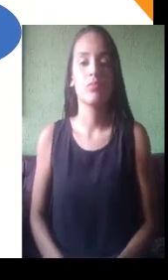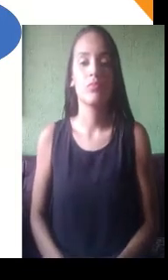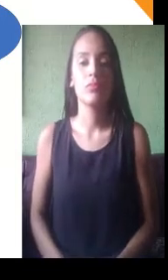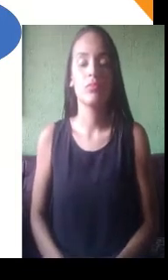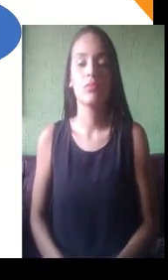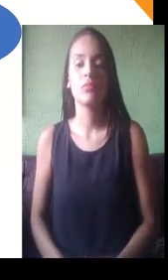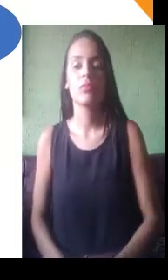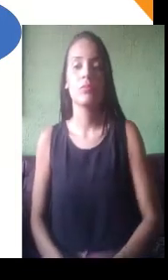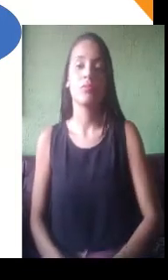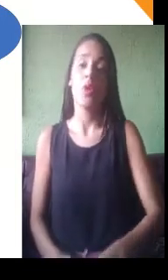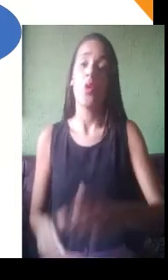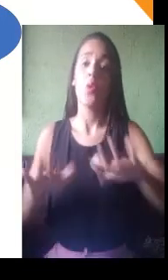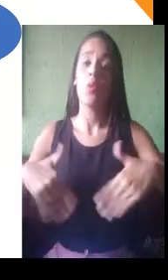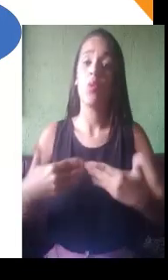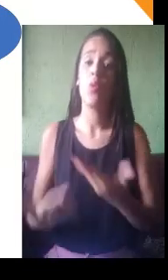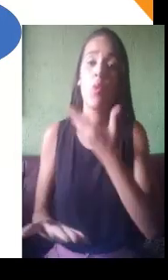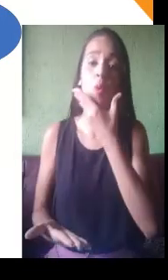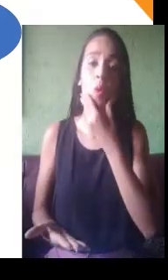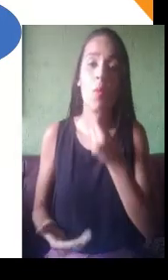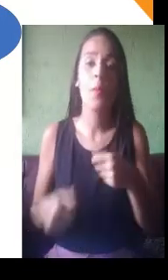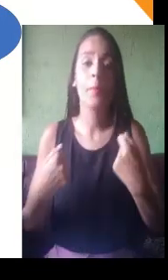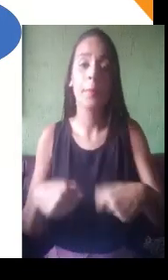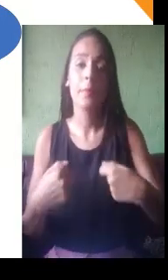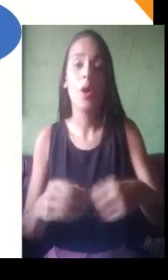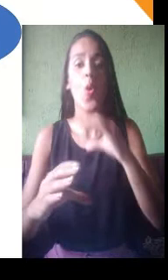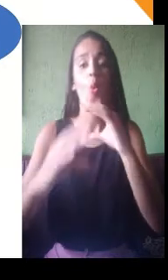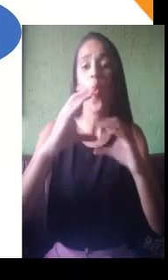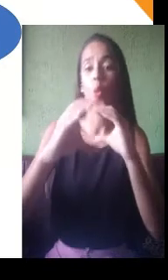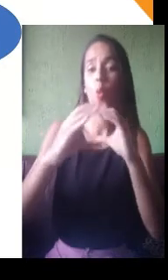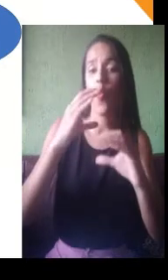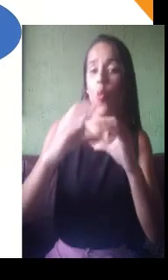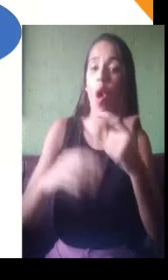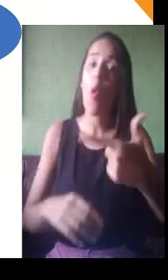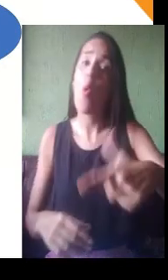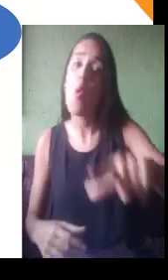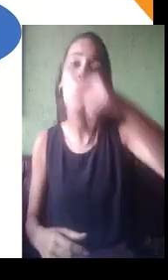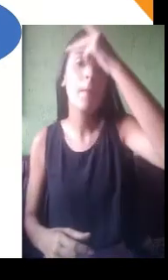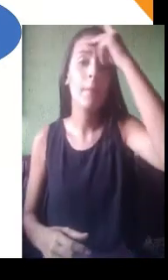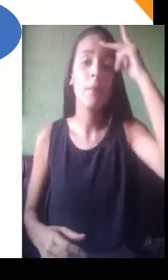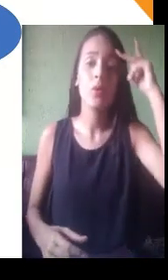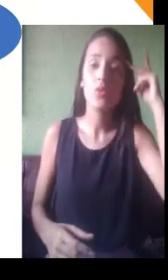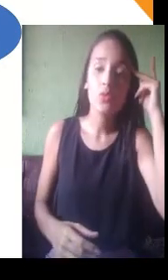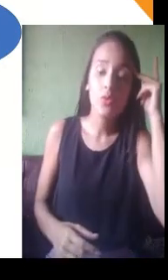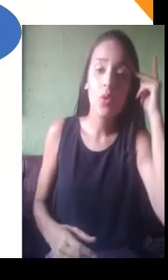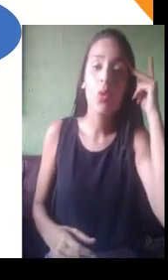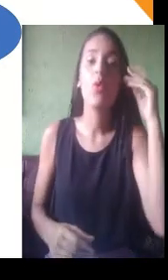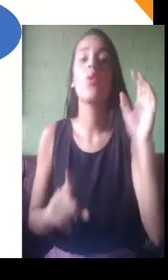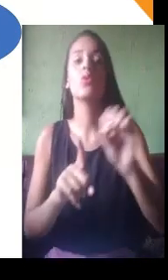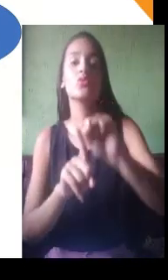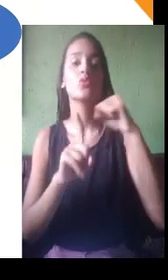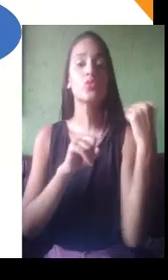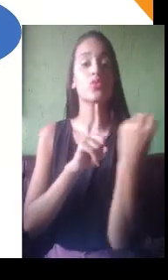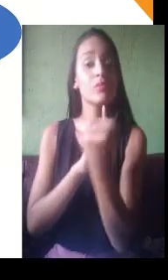isso? Bem sucintamente, a cada necessidade comunicativa que o homem tem, ou seja, a cada necessidade de interação que o homem